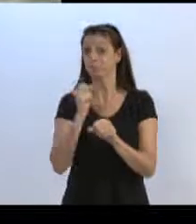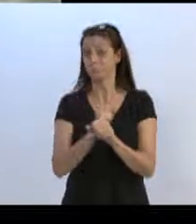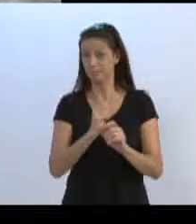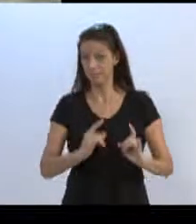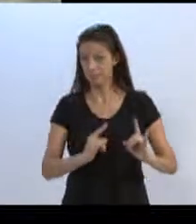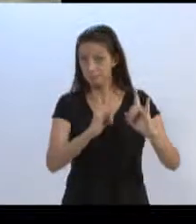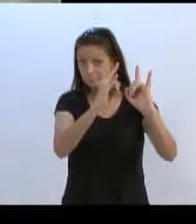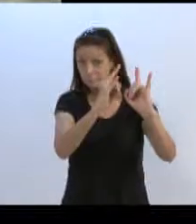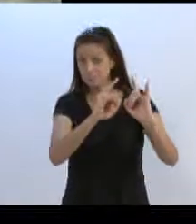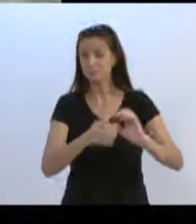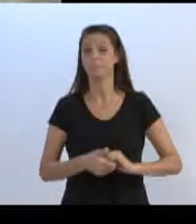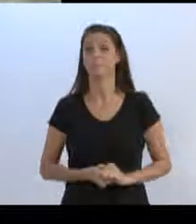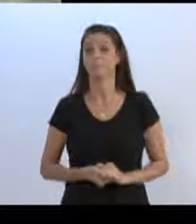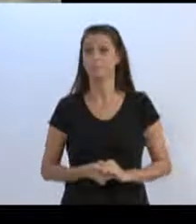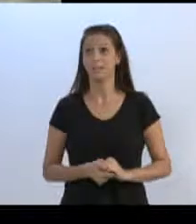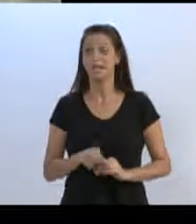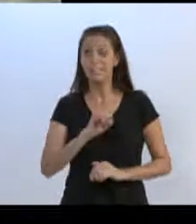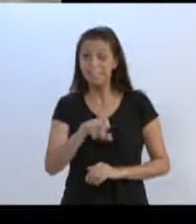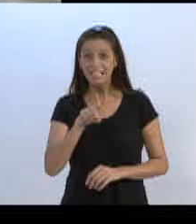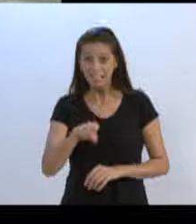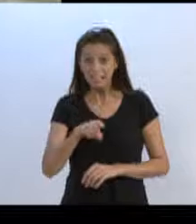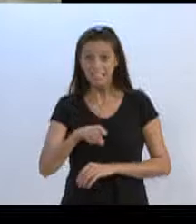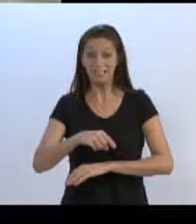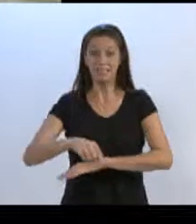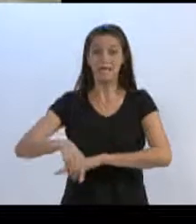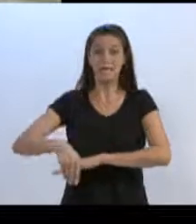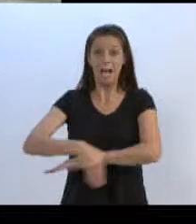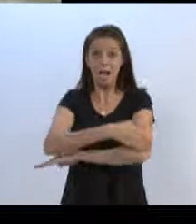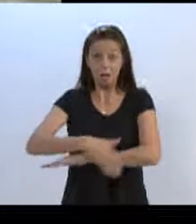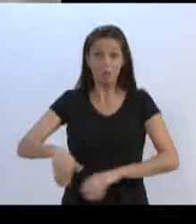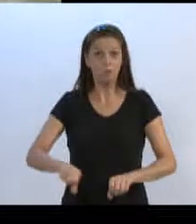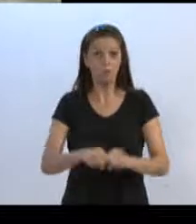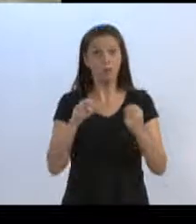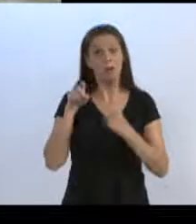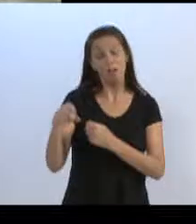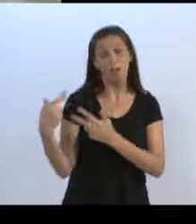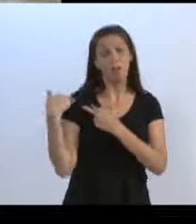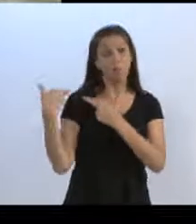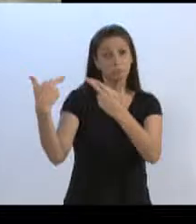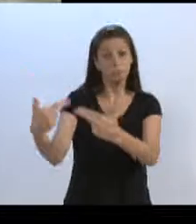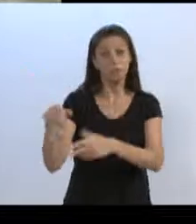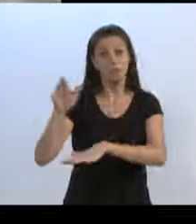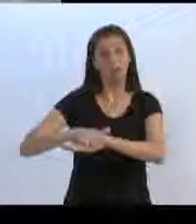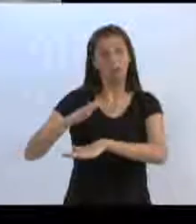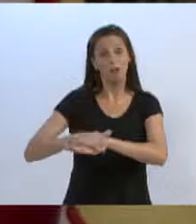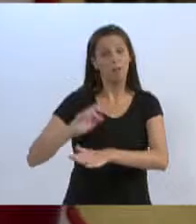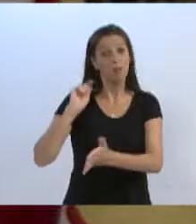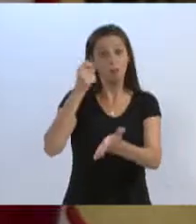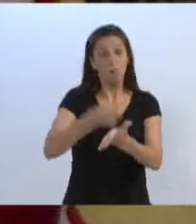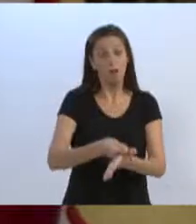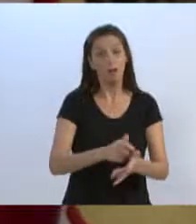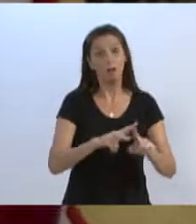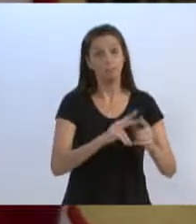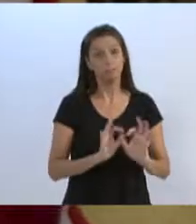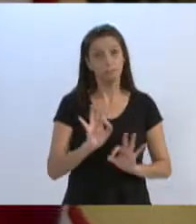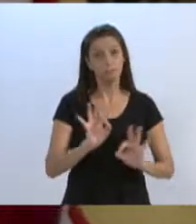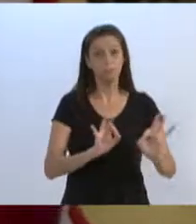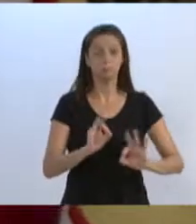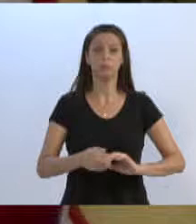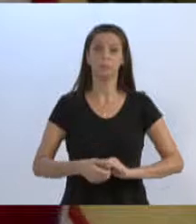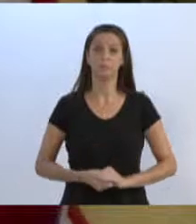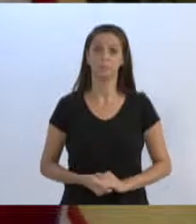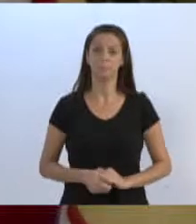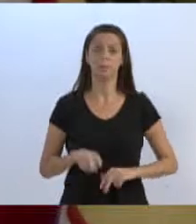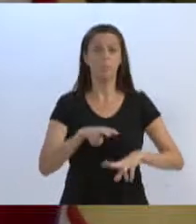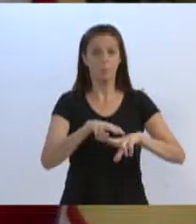forma ou de outra, quebrarem o patrimônio público, que eles sejam responsabilizados em estar fazendo a reparação. E aí, para